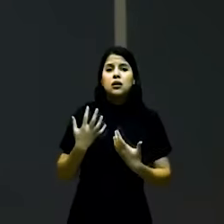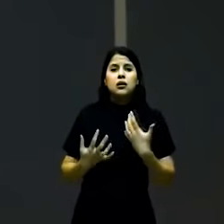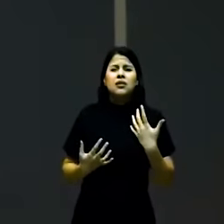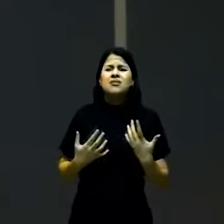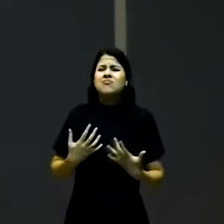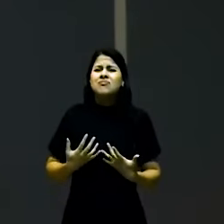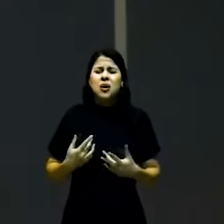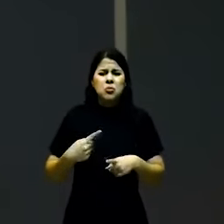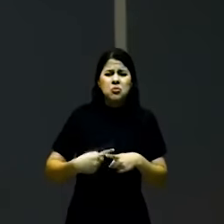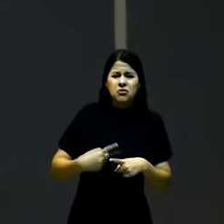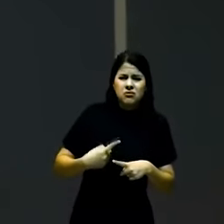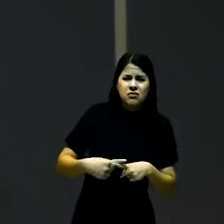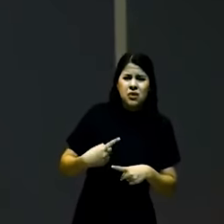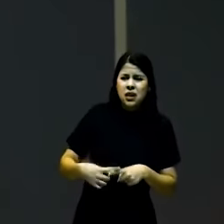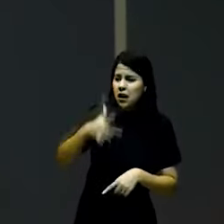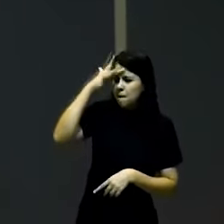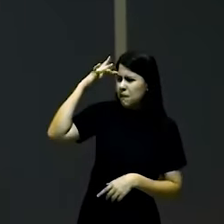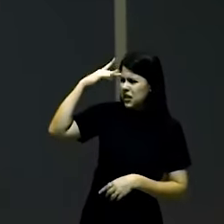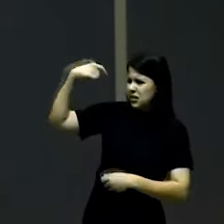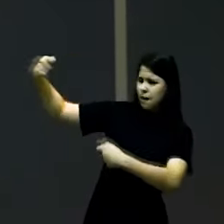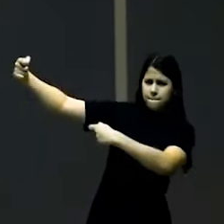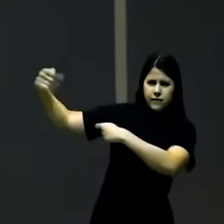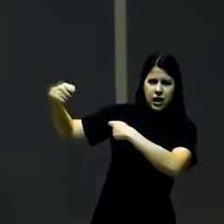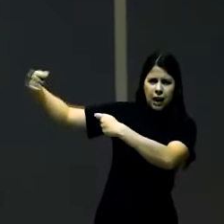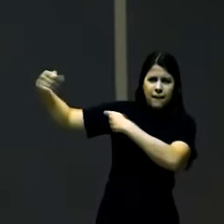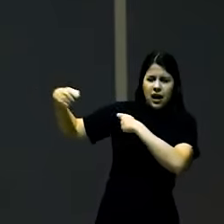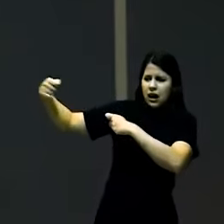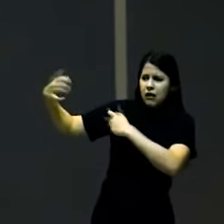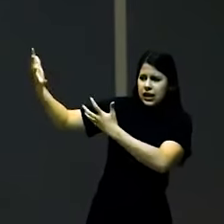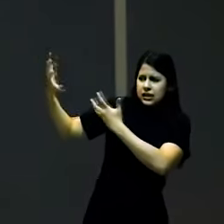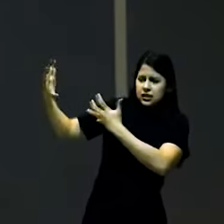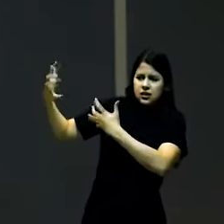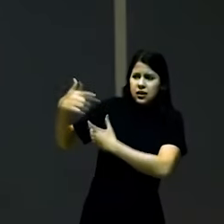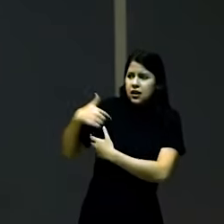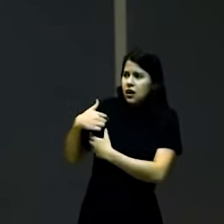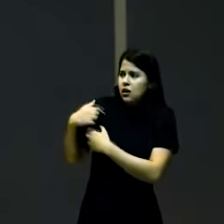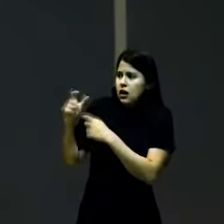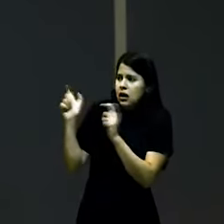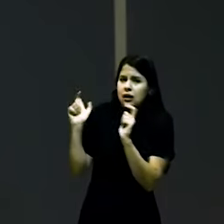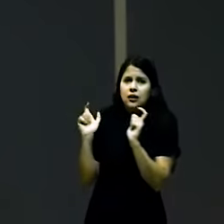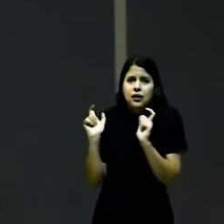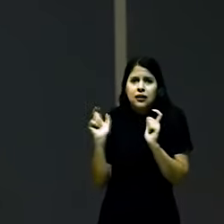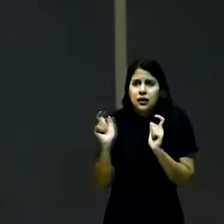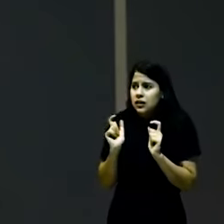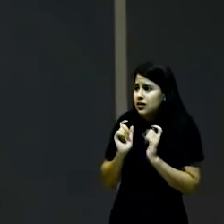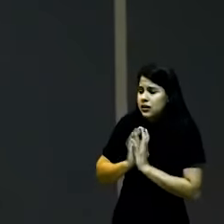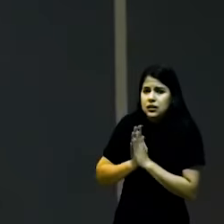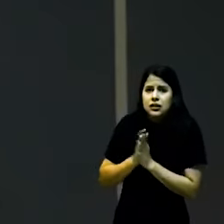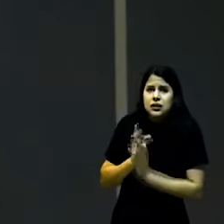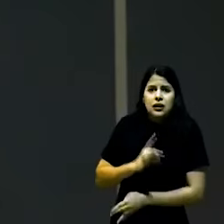Por que que eu estou ouvindo essa ameaça e deixando essa ameaça cair no meu coração?